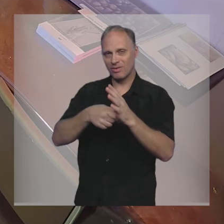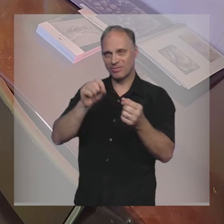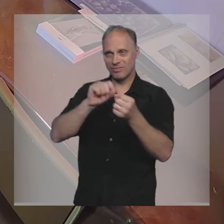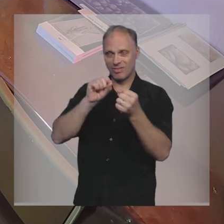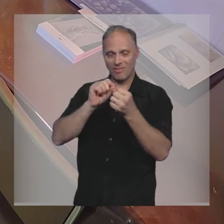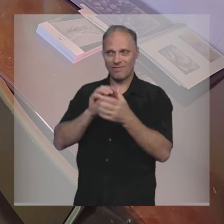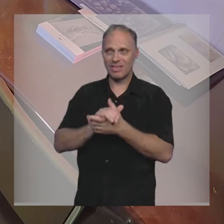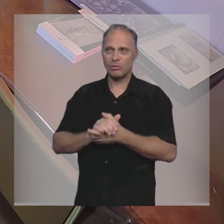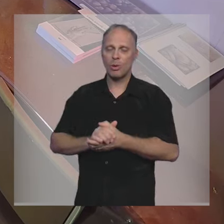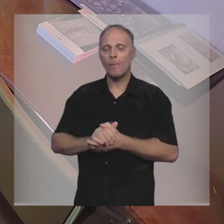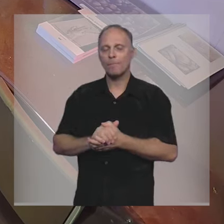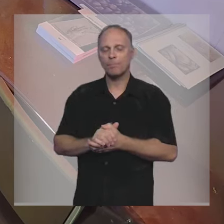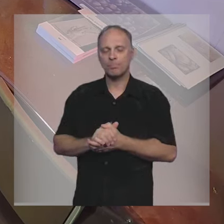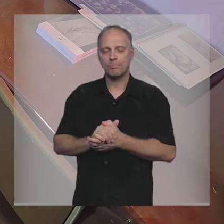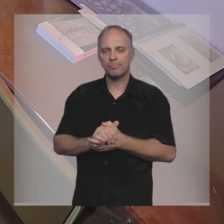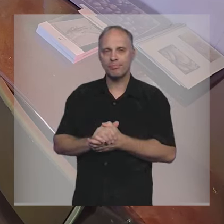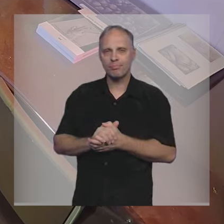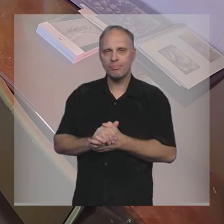feito,